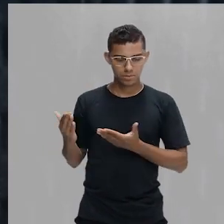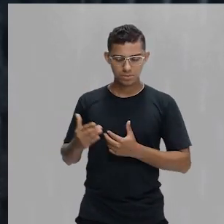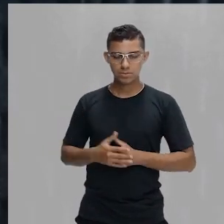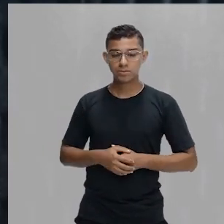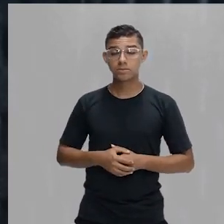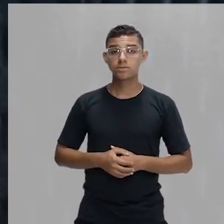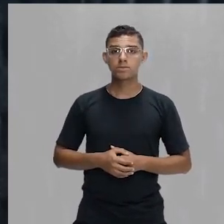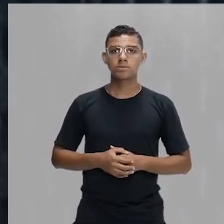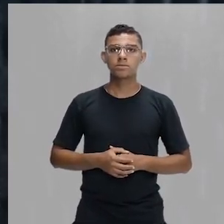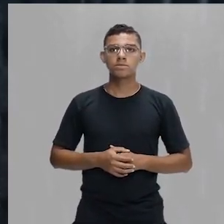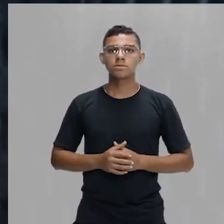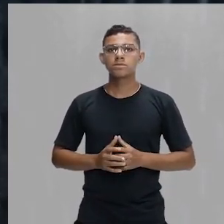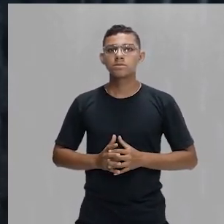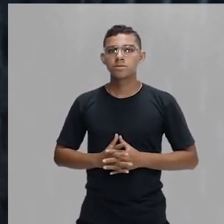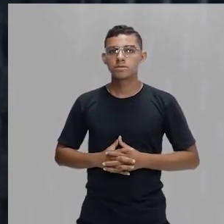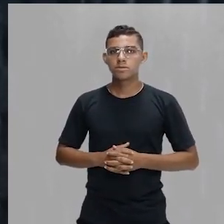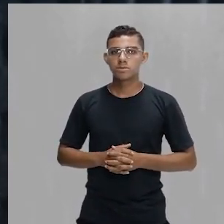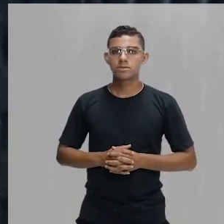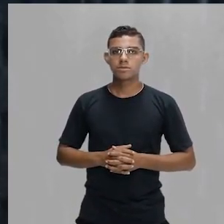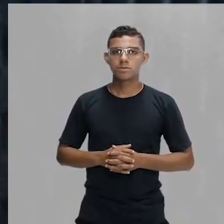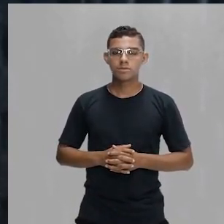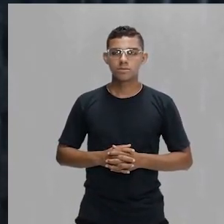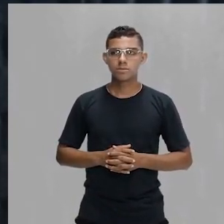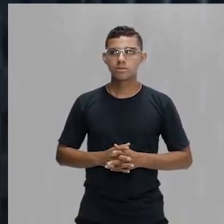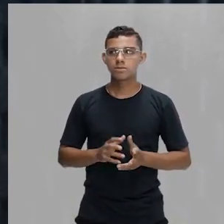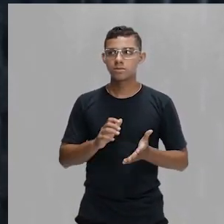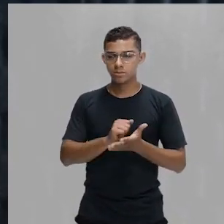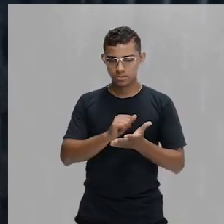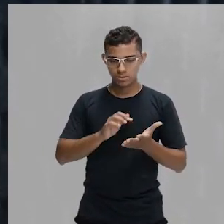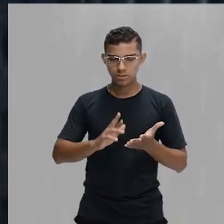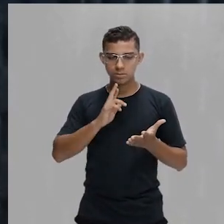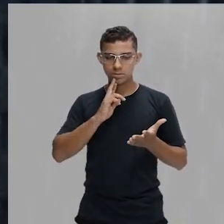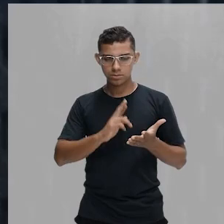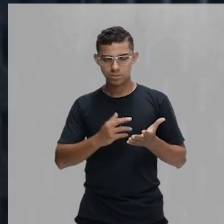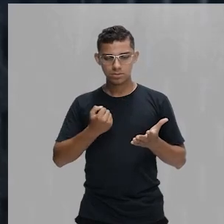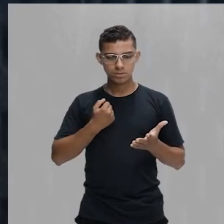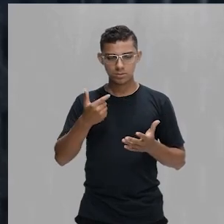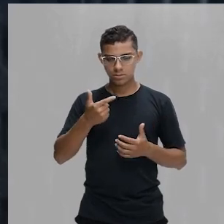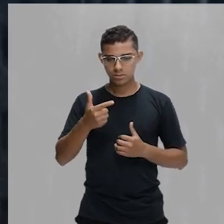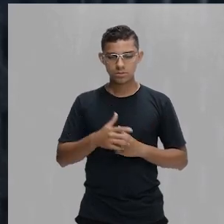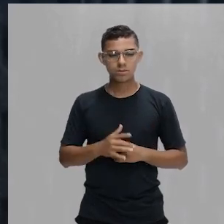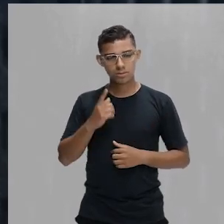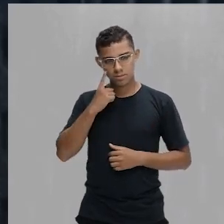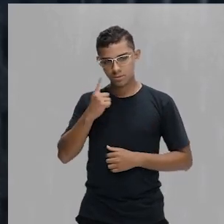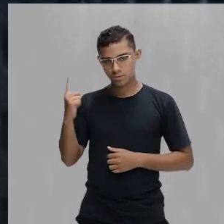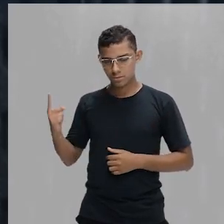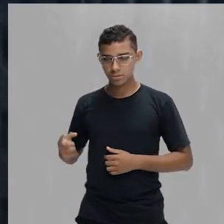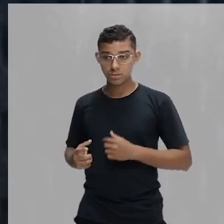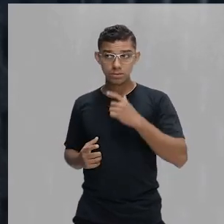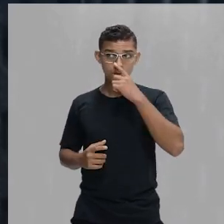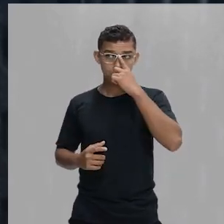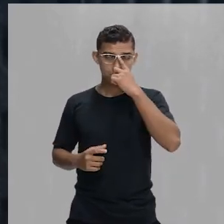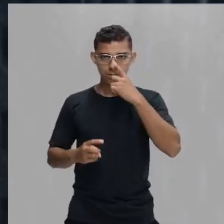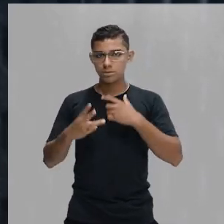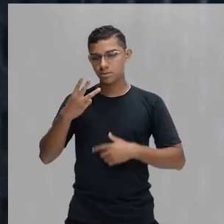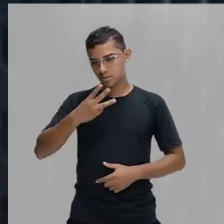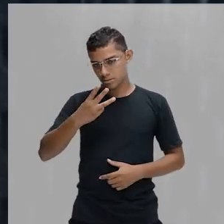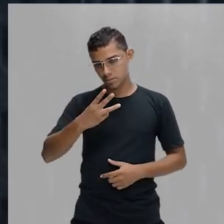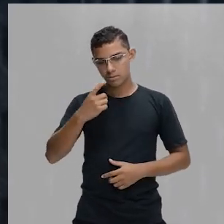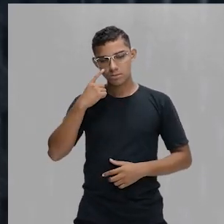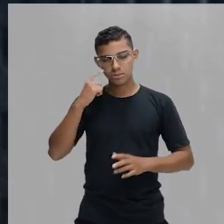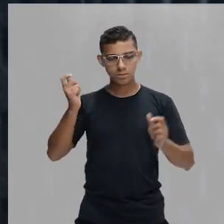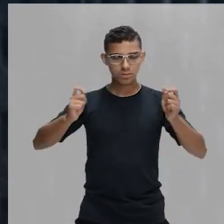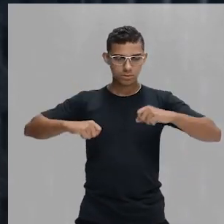de energia. Ok? Então com isso nós respondemos o exercício 2. Então vamos para a próxima. Aí vocês viram que é fácil, né? Basta